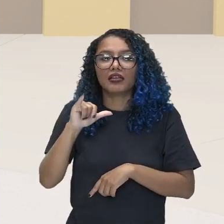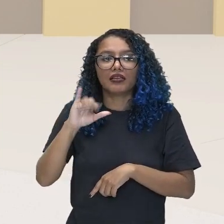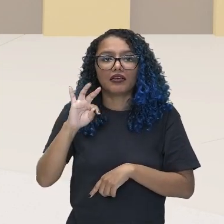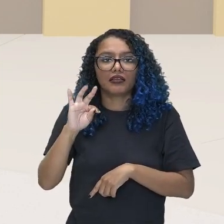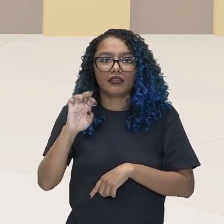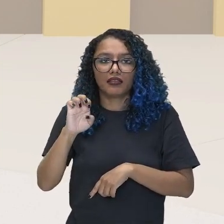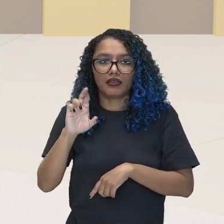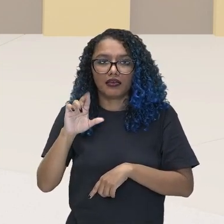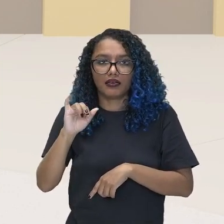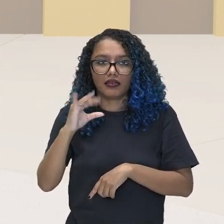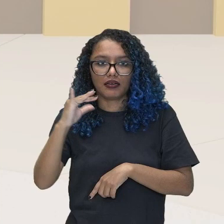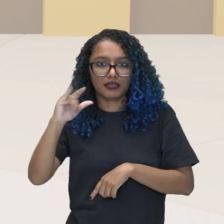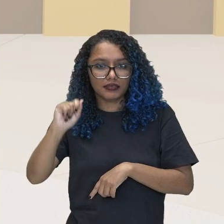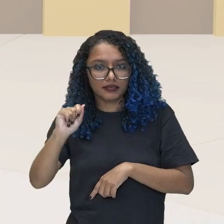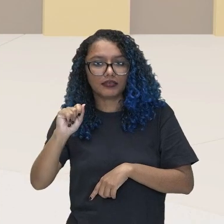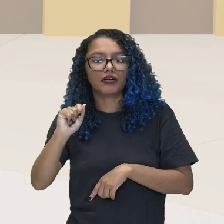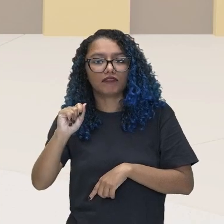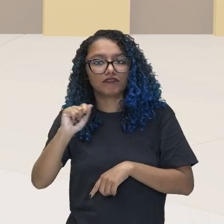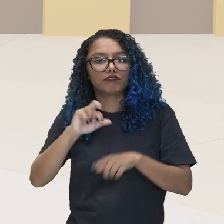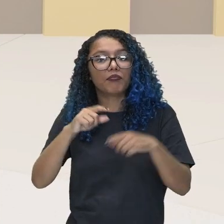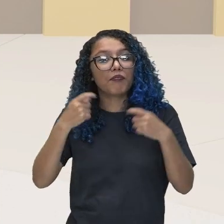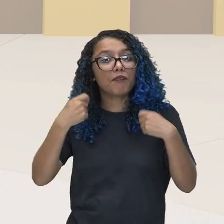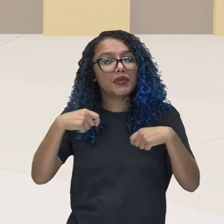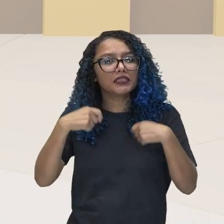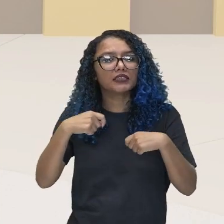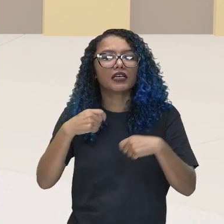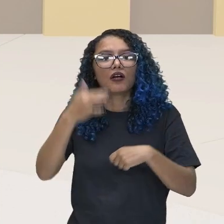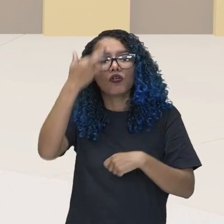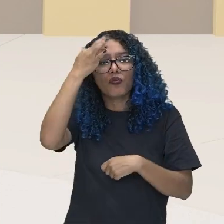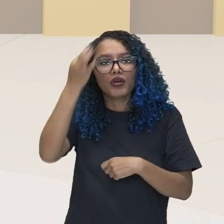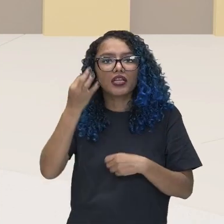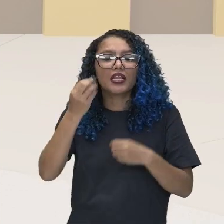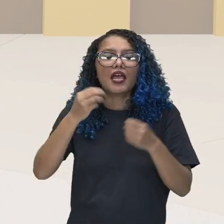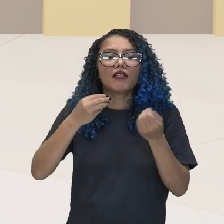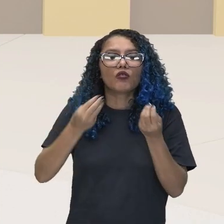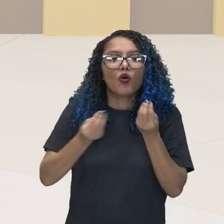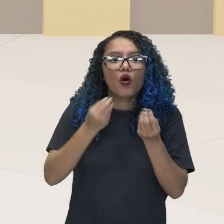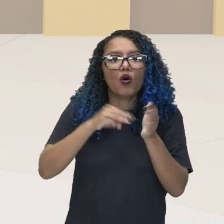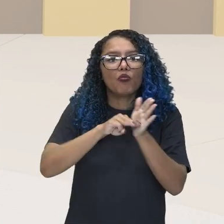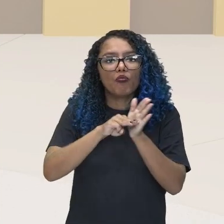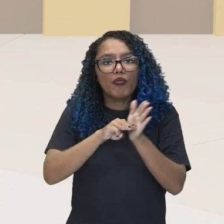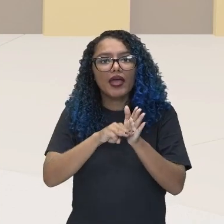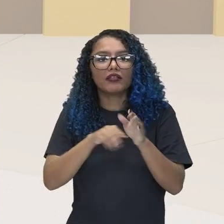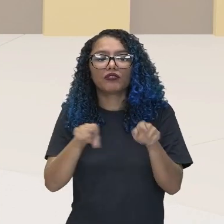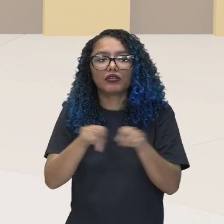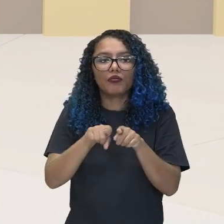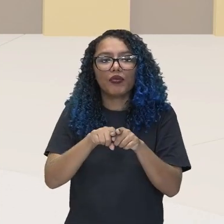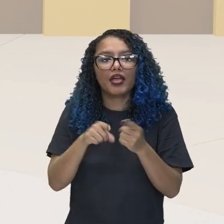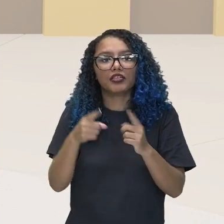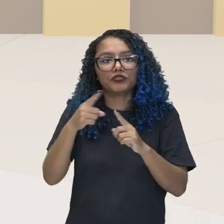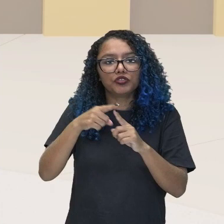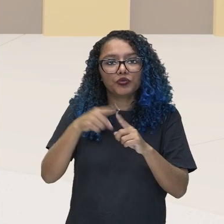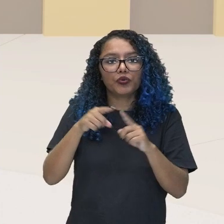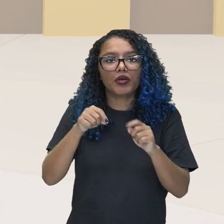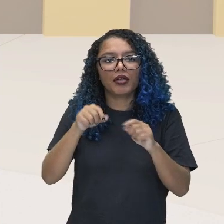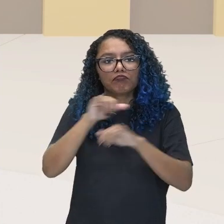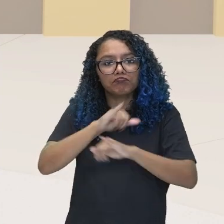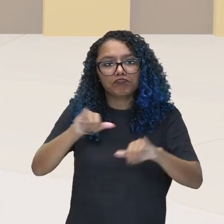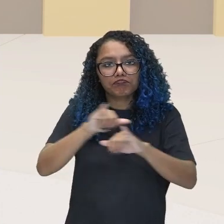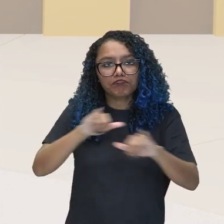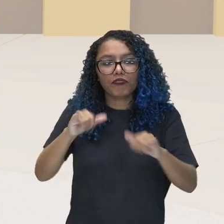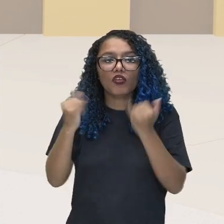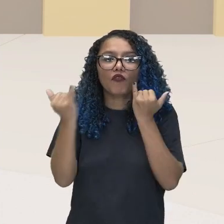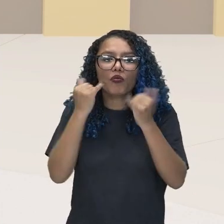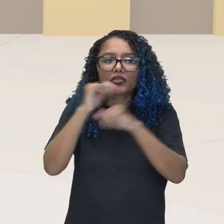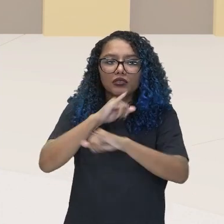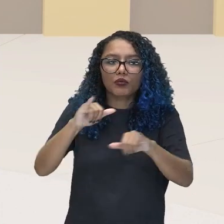os métodos e meios pelos quais as informações são publicadas. Então, nós temos muitas informações que são publicadas